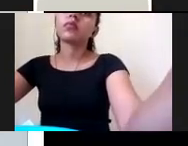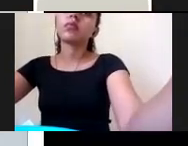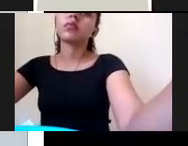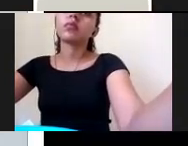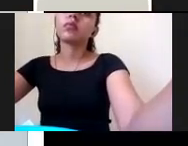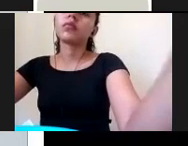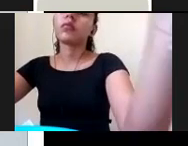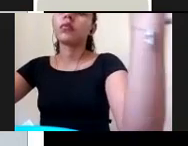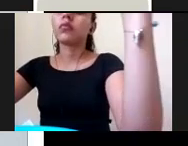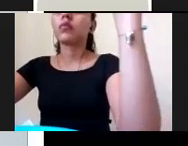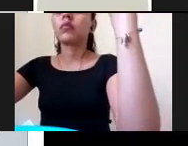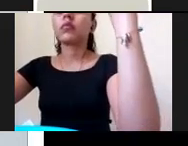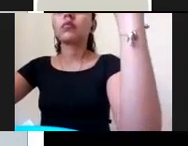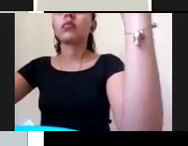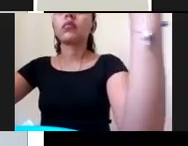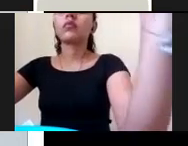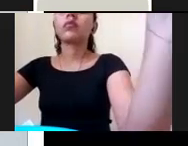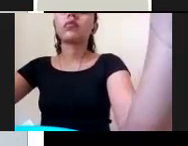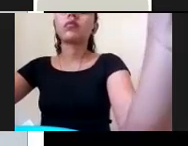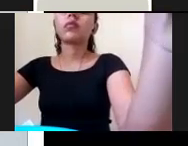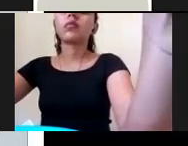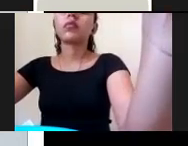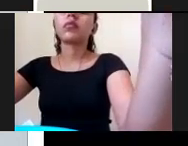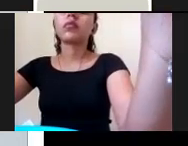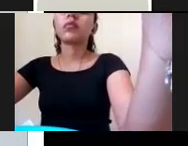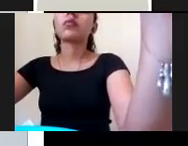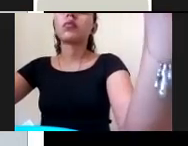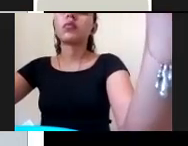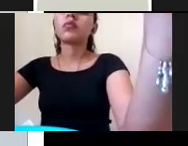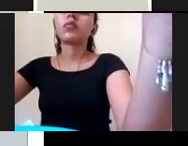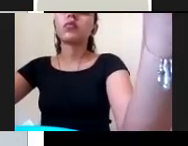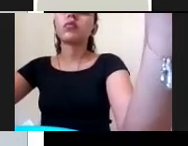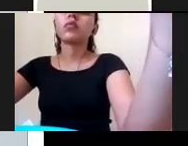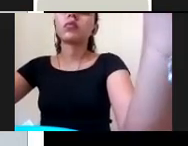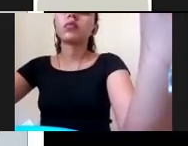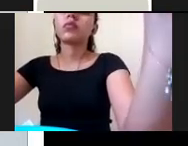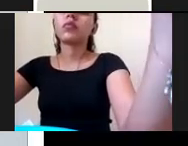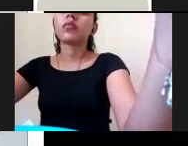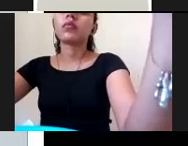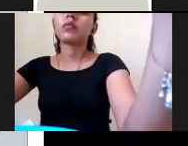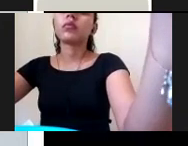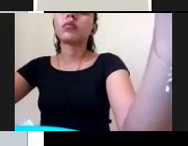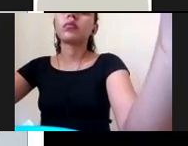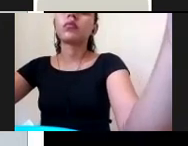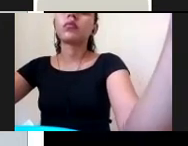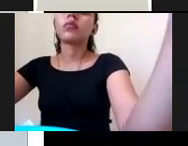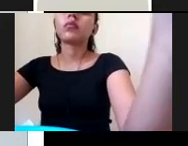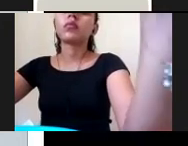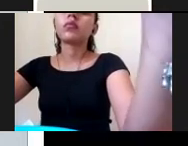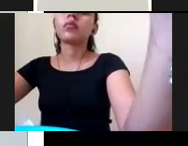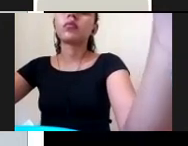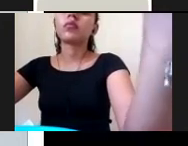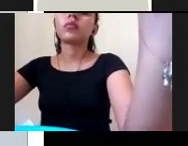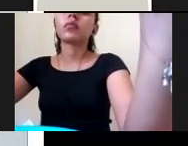retornarmos, nós vamos ter essas atividades, tá bom? E aí vocês já vão ter as atividades de ausculta e